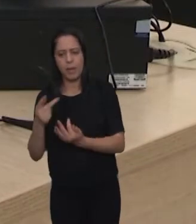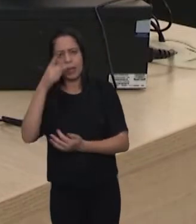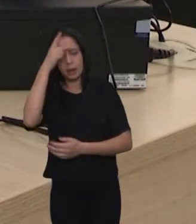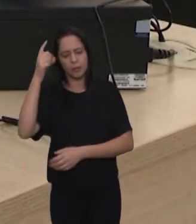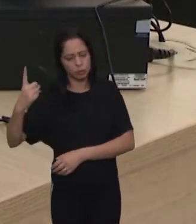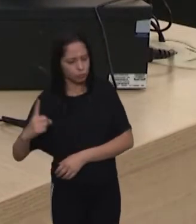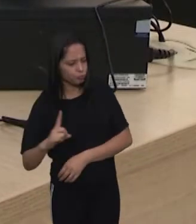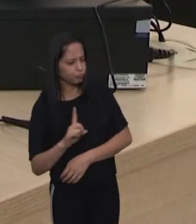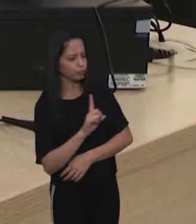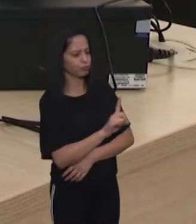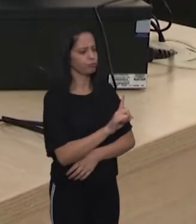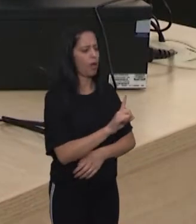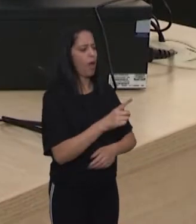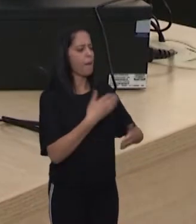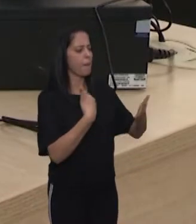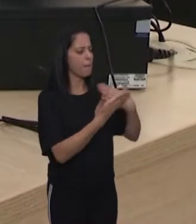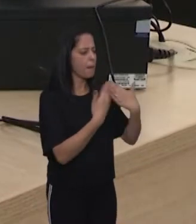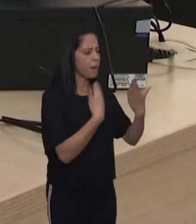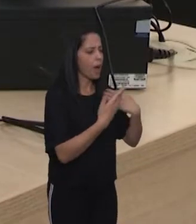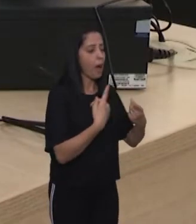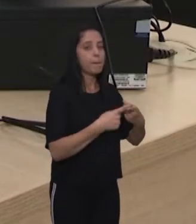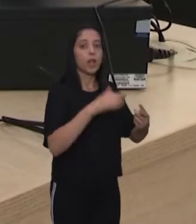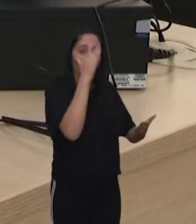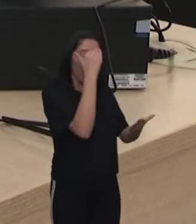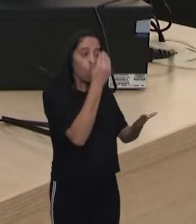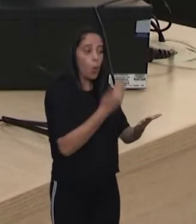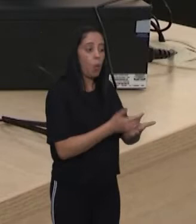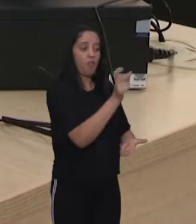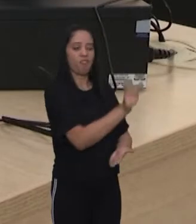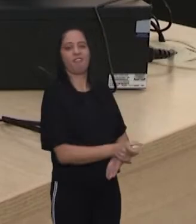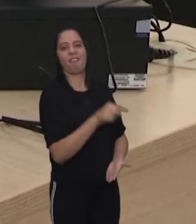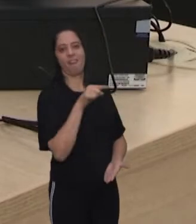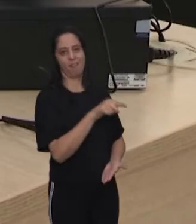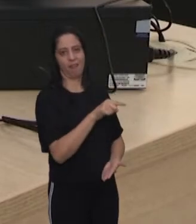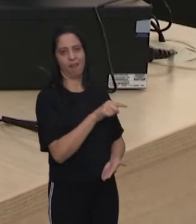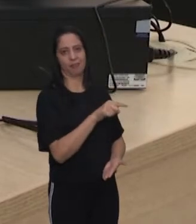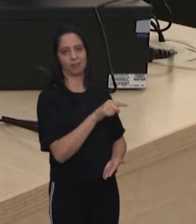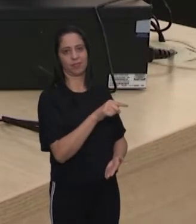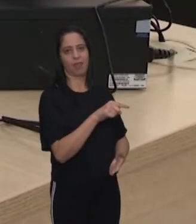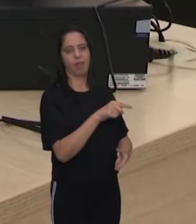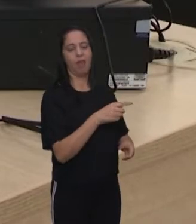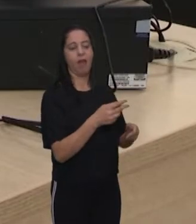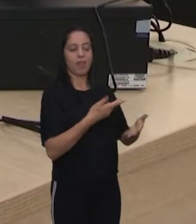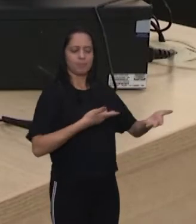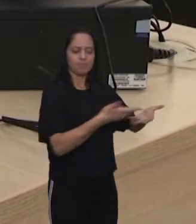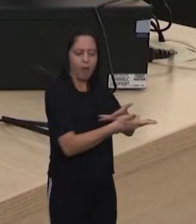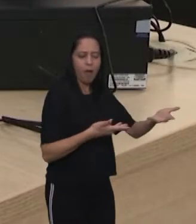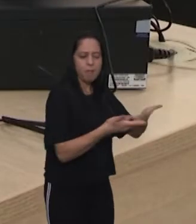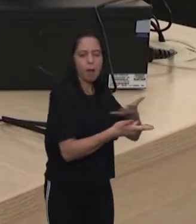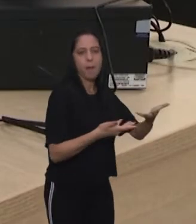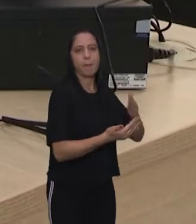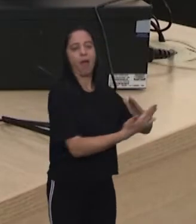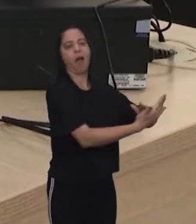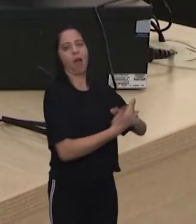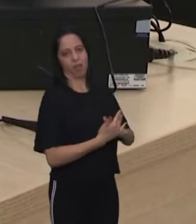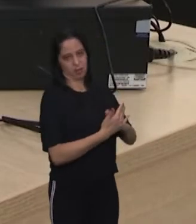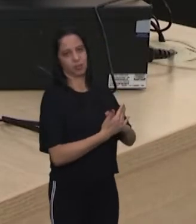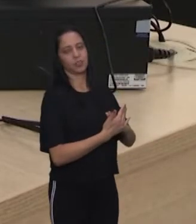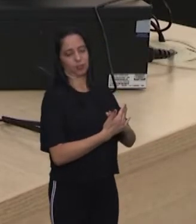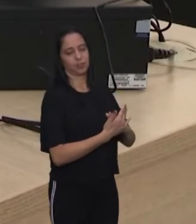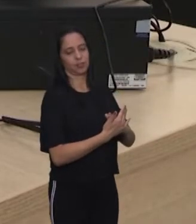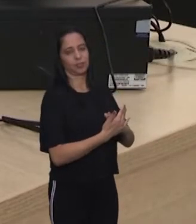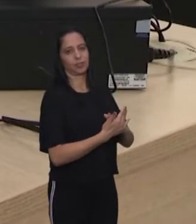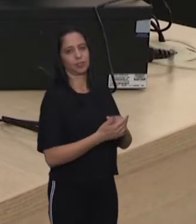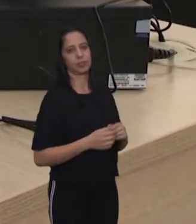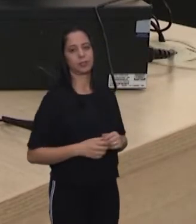trago porque eu confio naquele ambiente eu acredito que ali existiam pessoas que vão poder me auxiliar e me encaminhar para os melhores